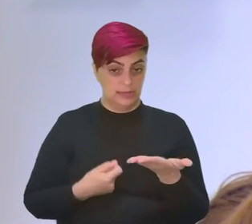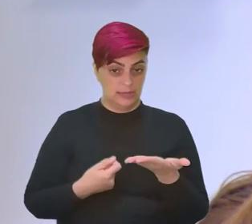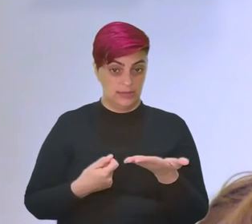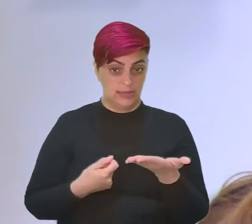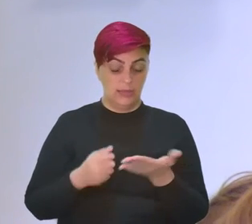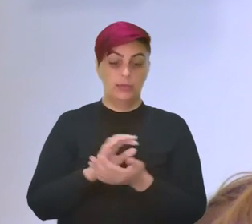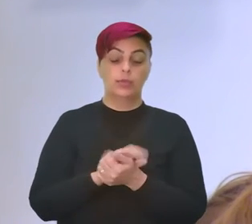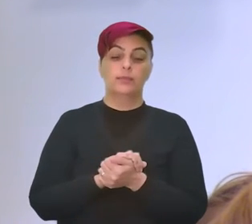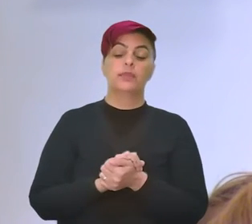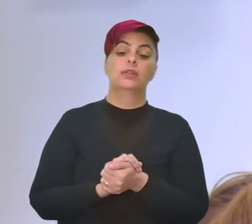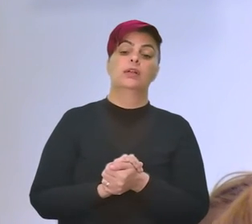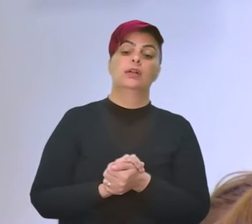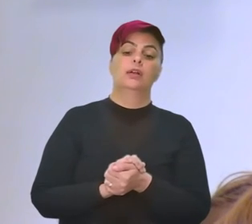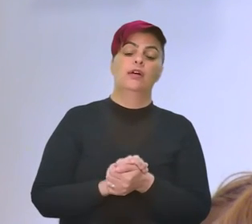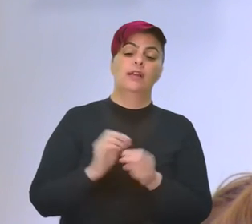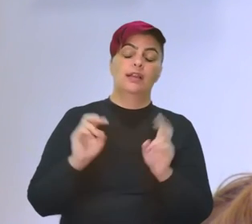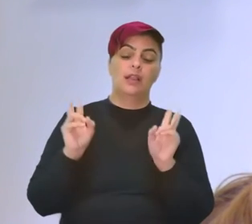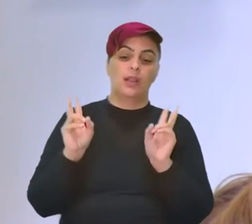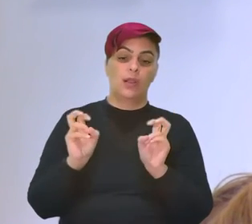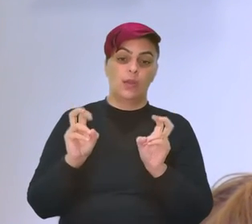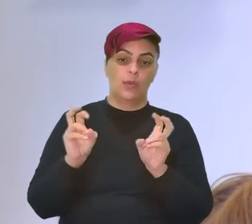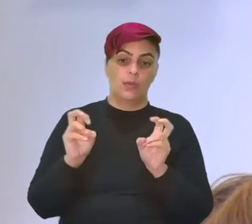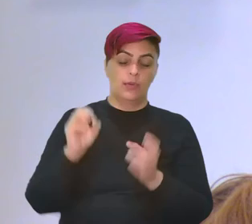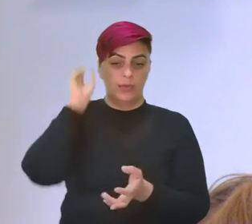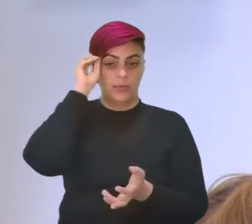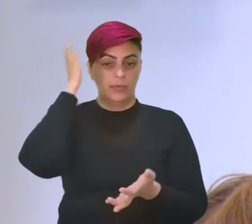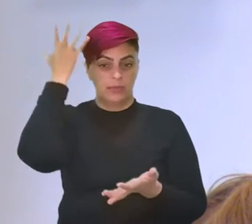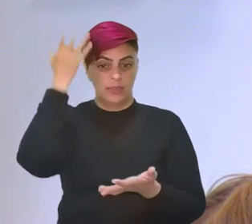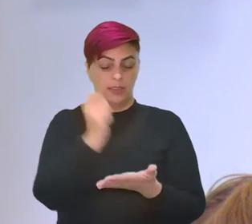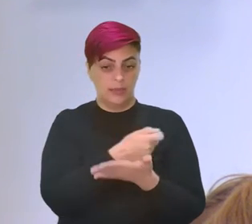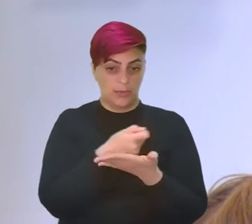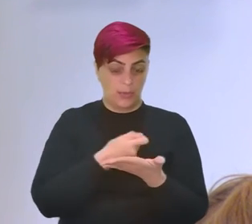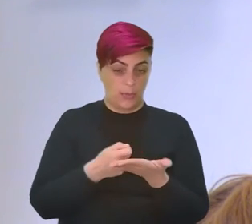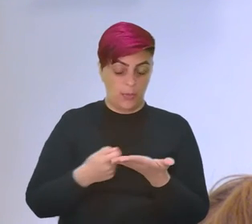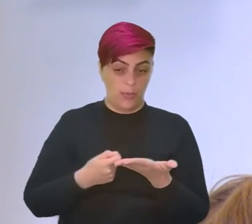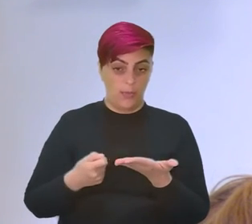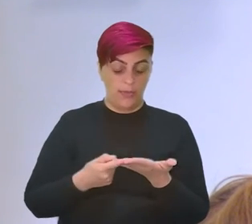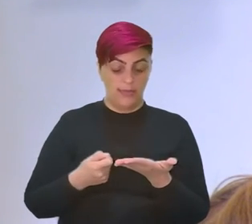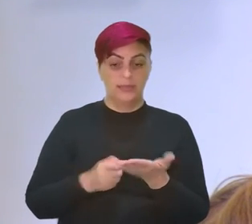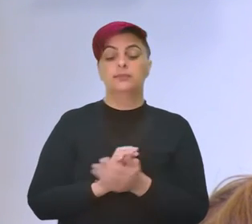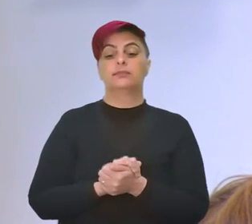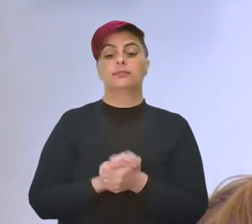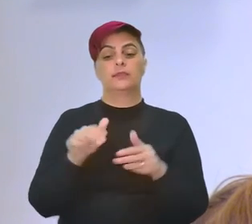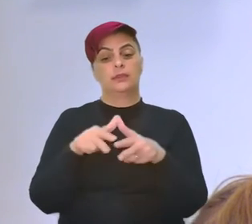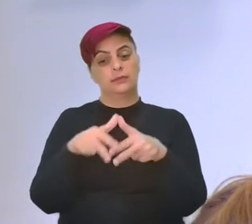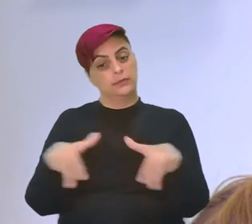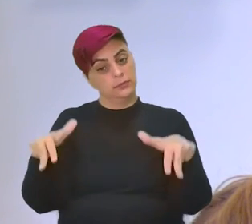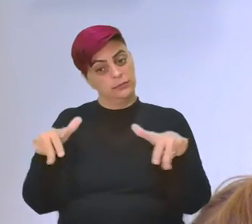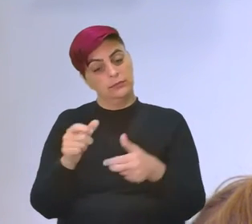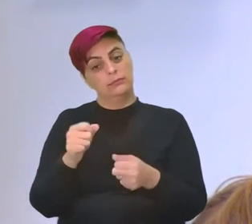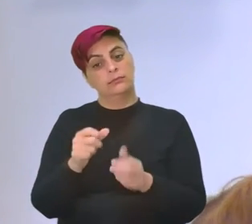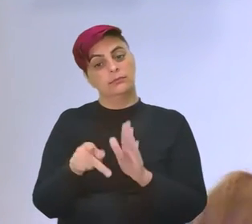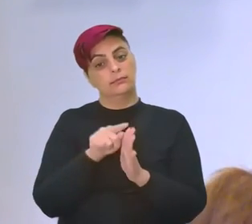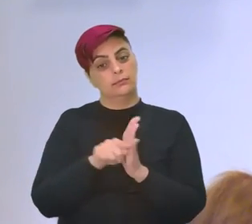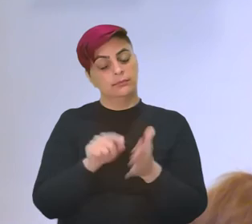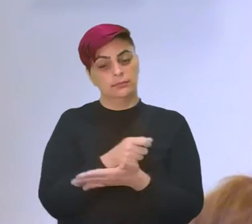Marilyn Stratton chama no efeito etnográfico de recriação imaginativa dos efeitos etnográficos, né? Se você puder falar um pouco